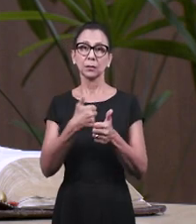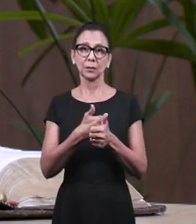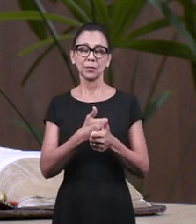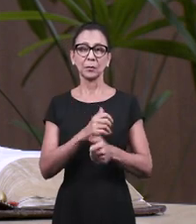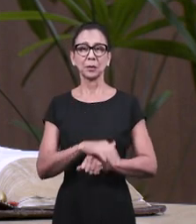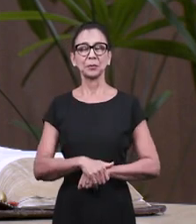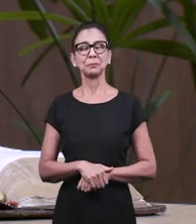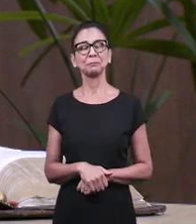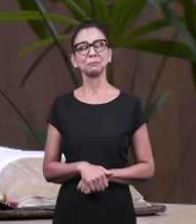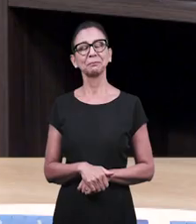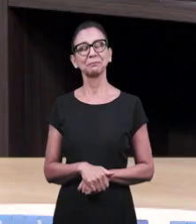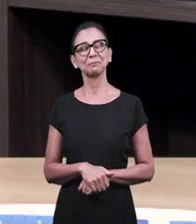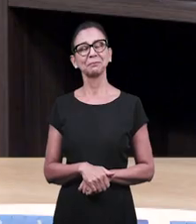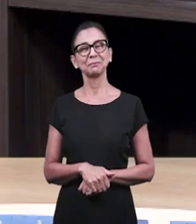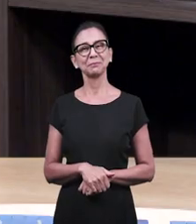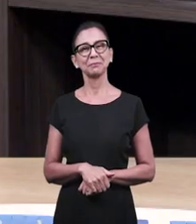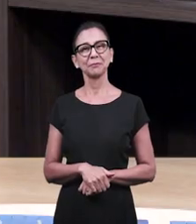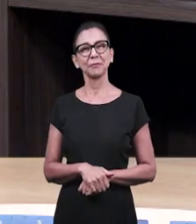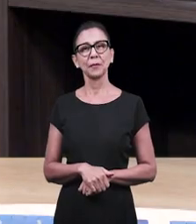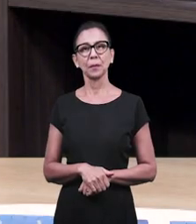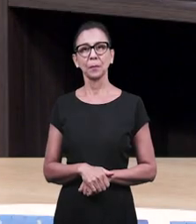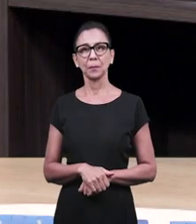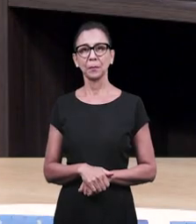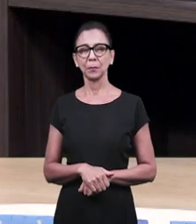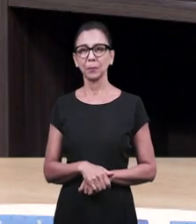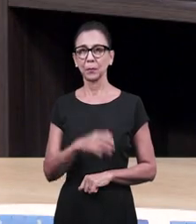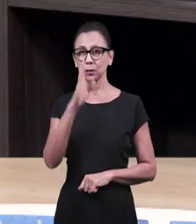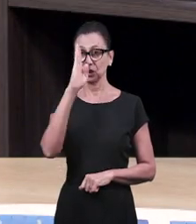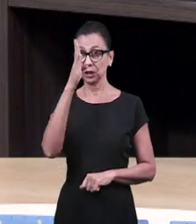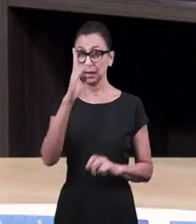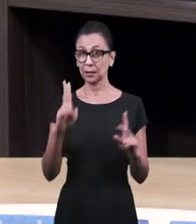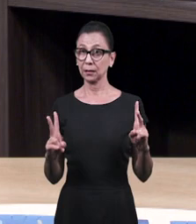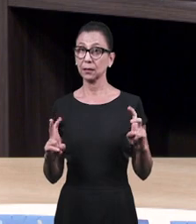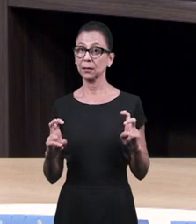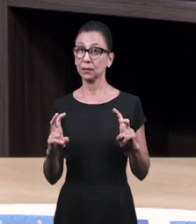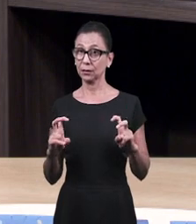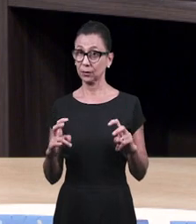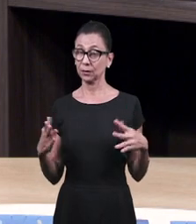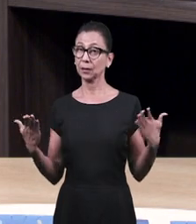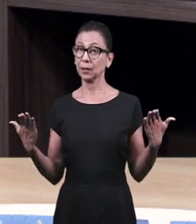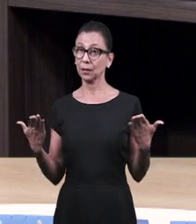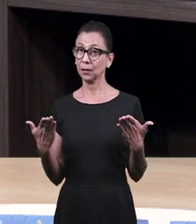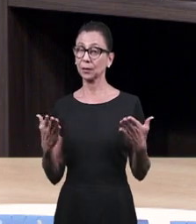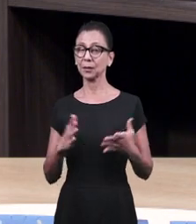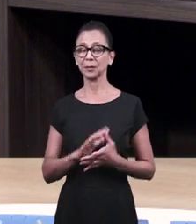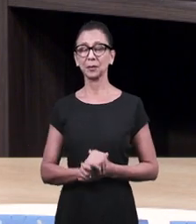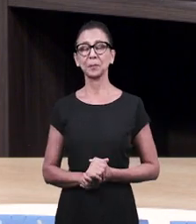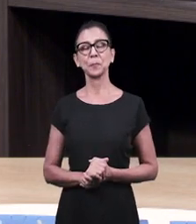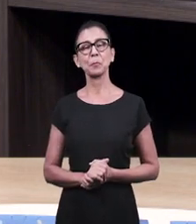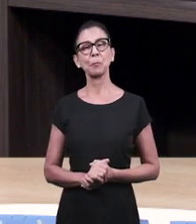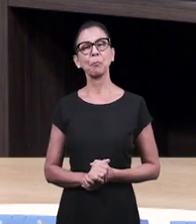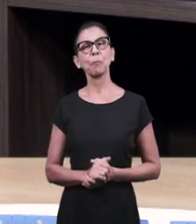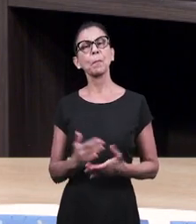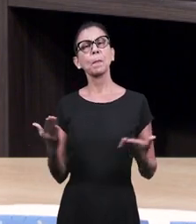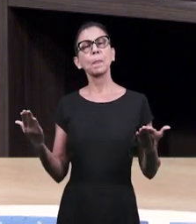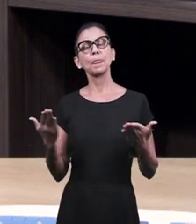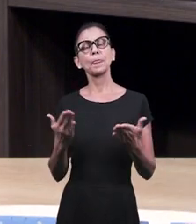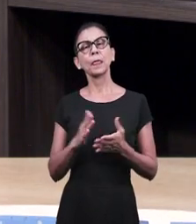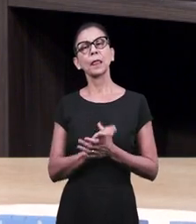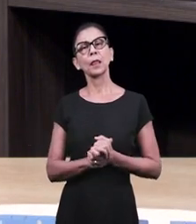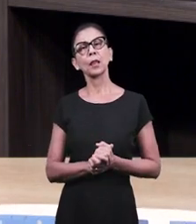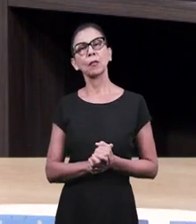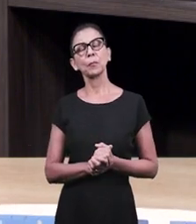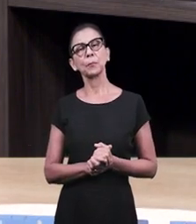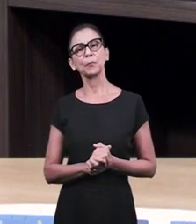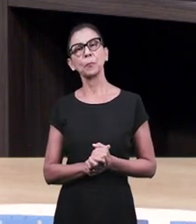conosco. Muito bem, então vamos direto ao assunto. E para este programa, essa edição do programa, nós vamos ler a palavra